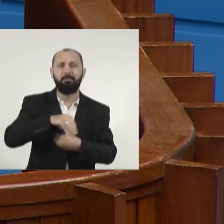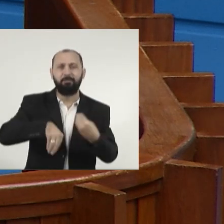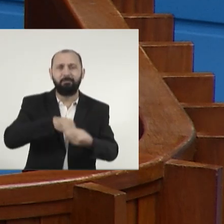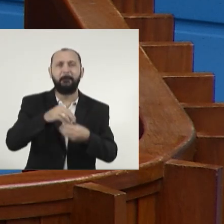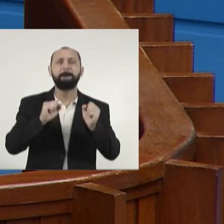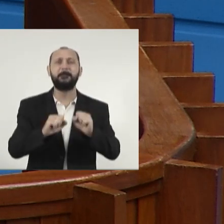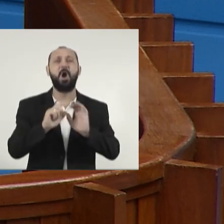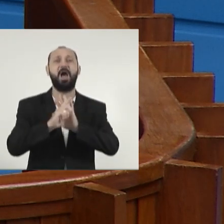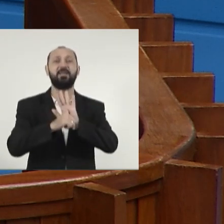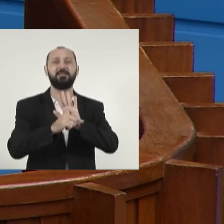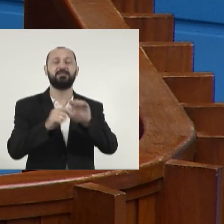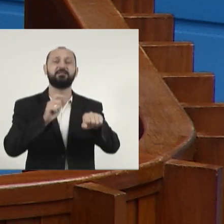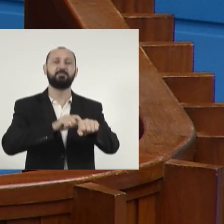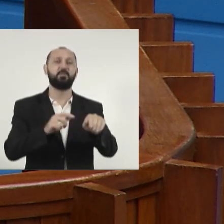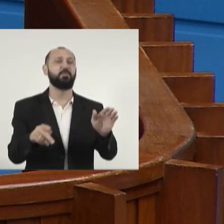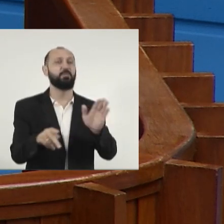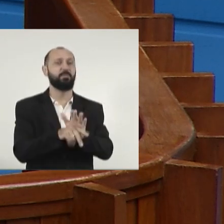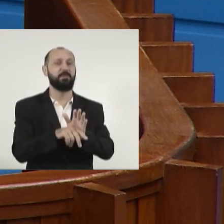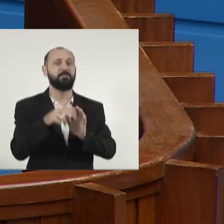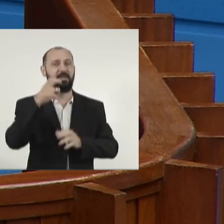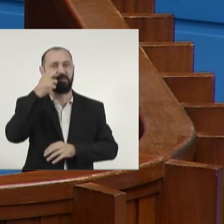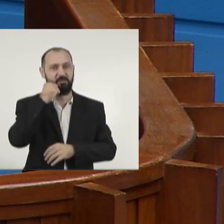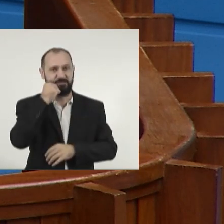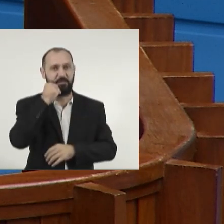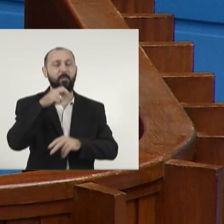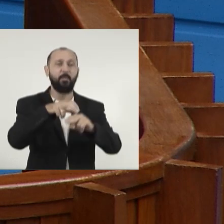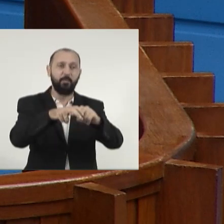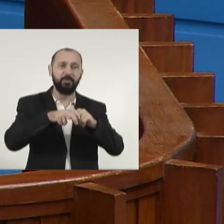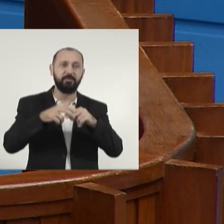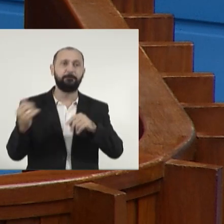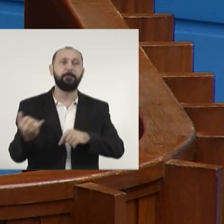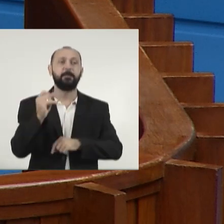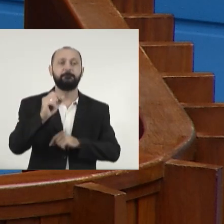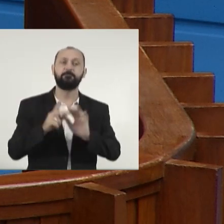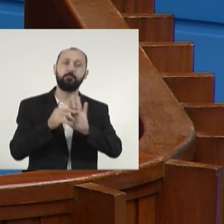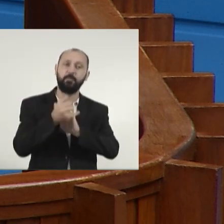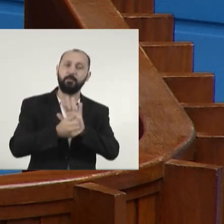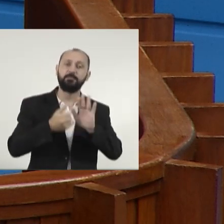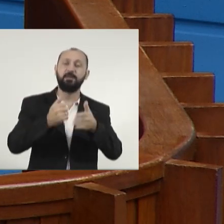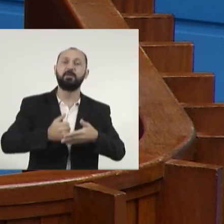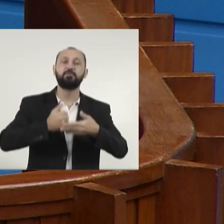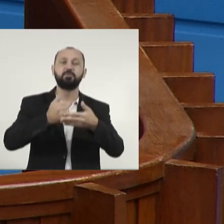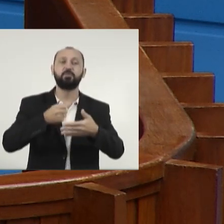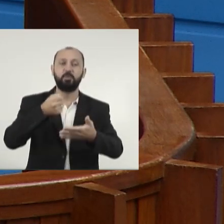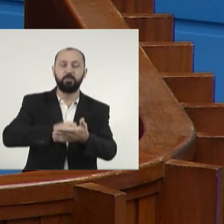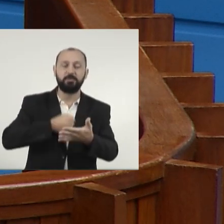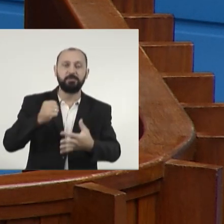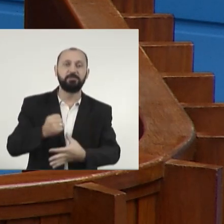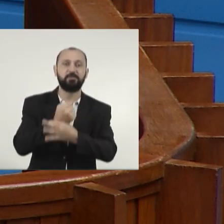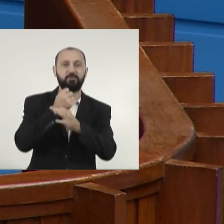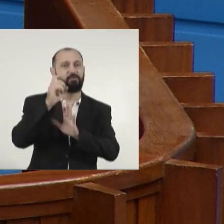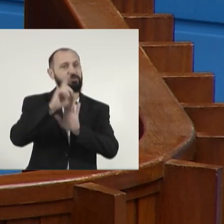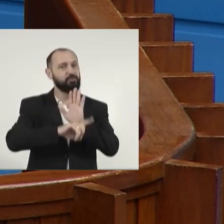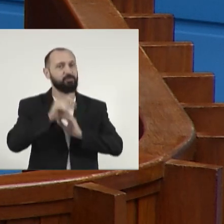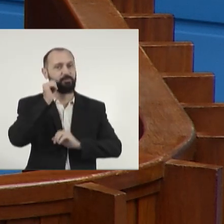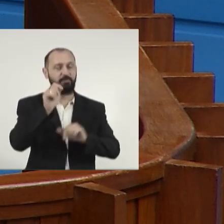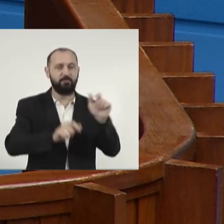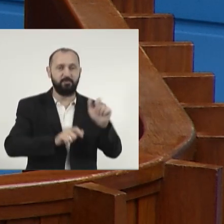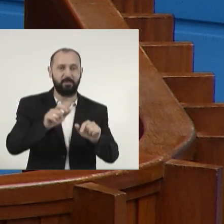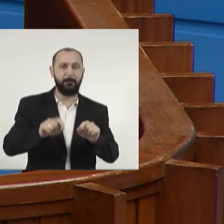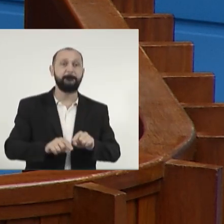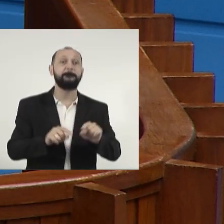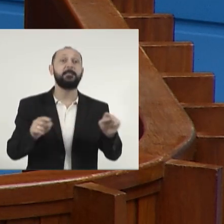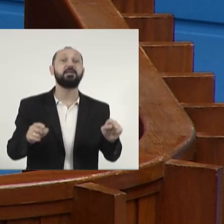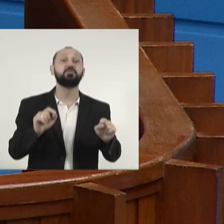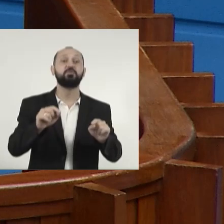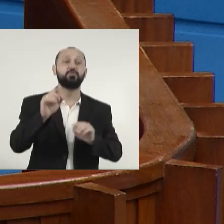pode atrasar esse processo da adoção. Então, por isso é muito importante, o projeto visa garantir o direito das mulheres, mas